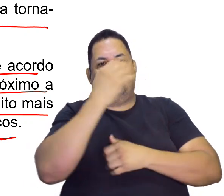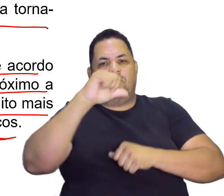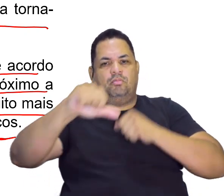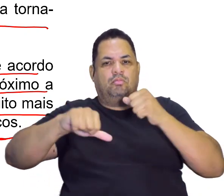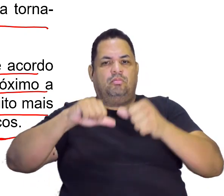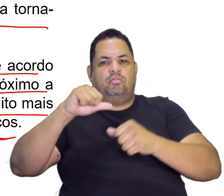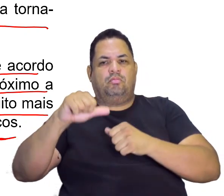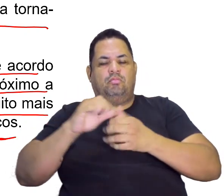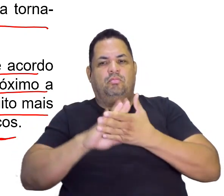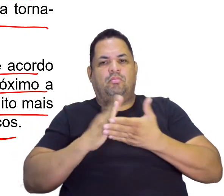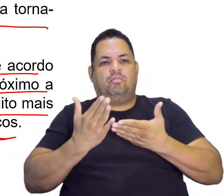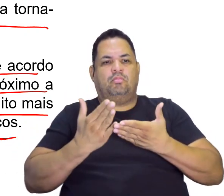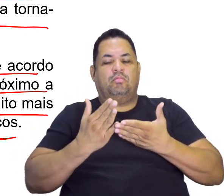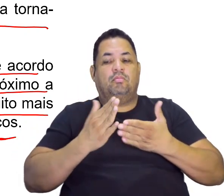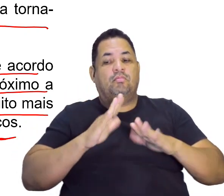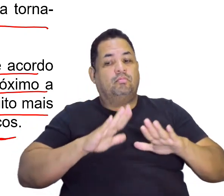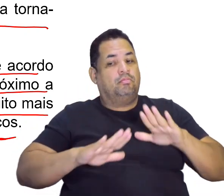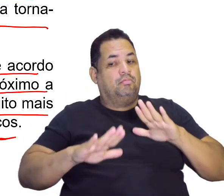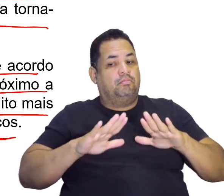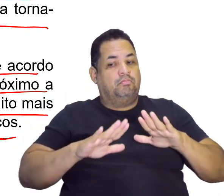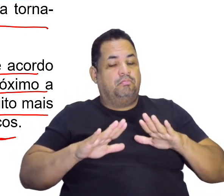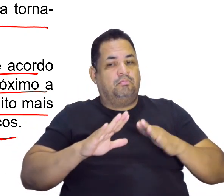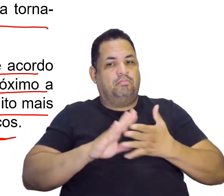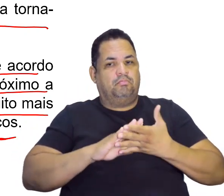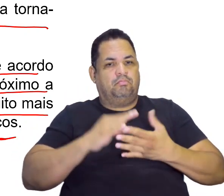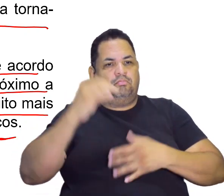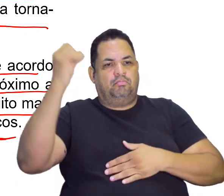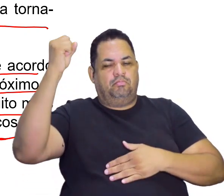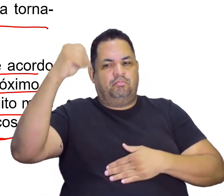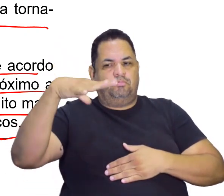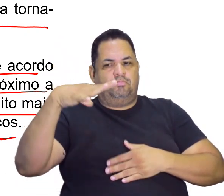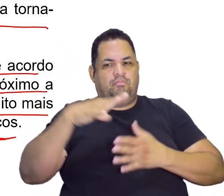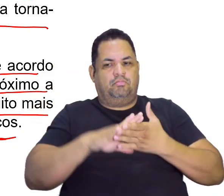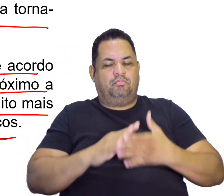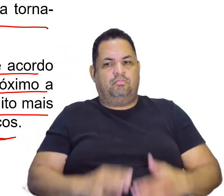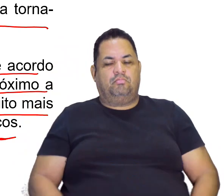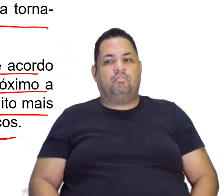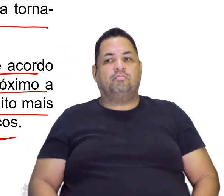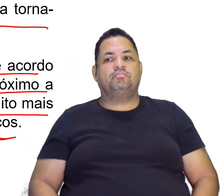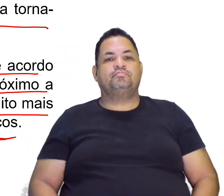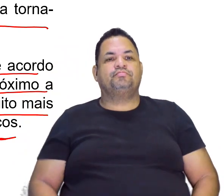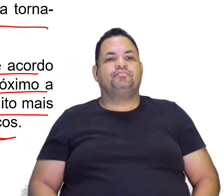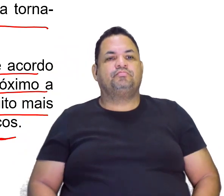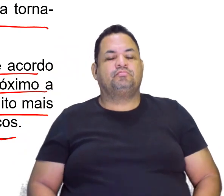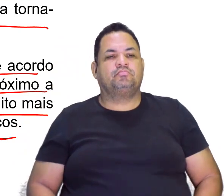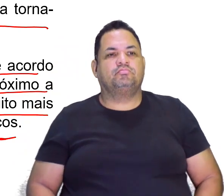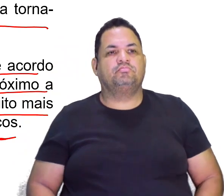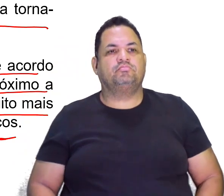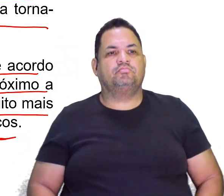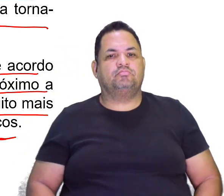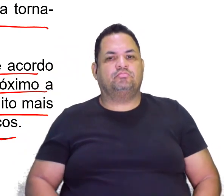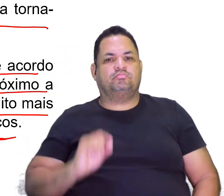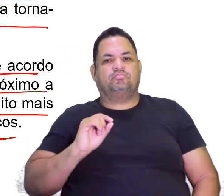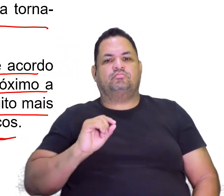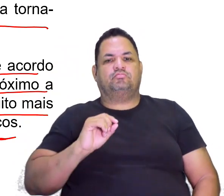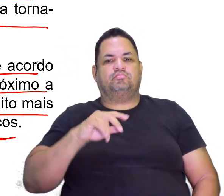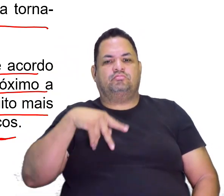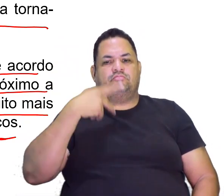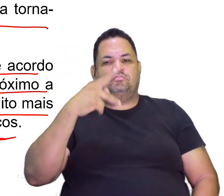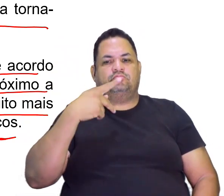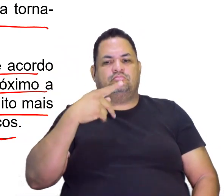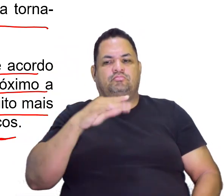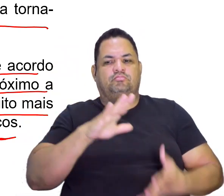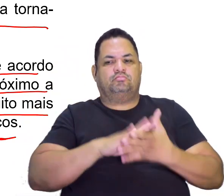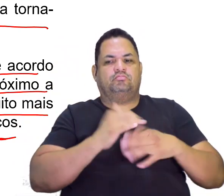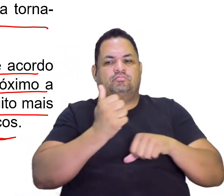modificam constantemente, dependendo da incidência da luz. Aquela história que eu falei para vocês é que, às vezes,